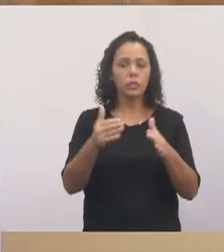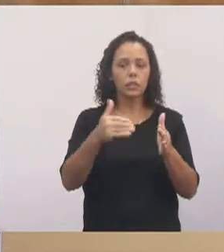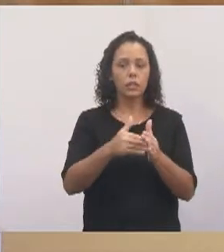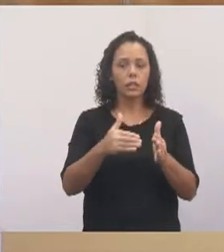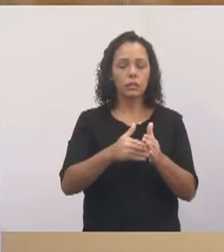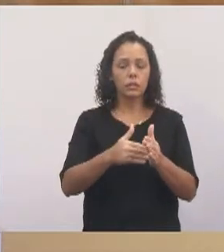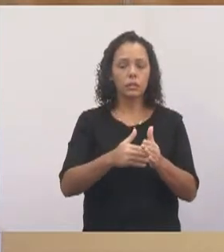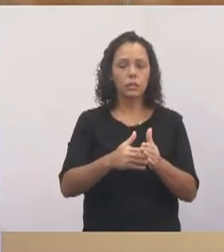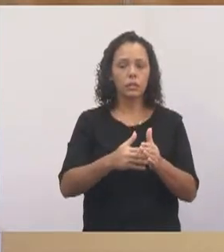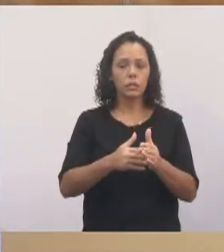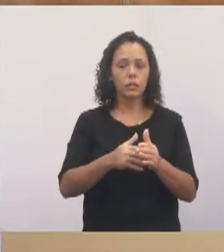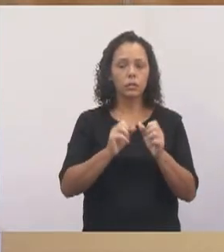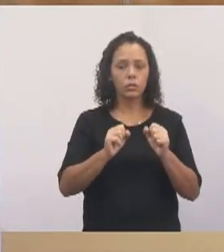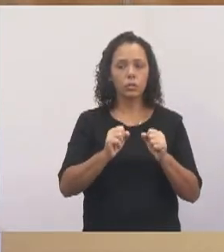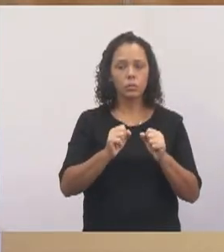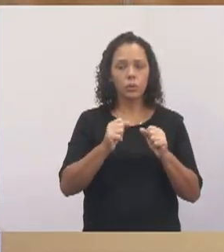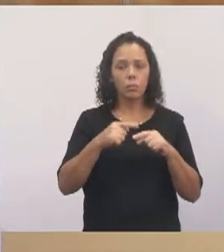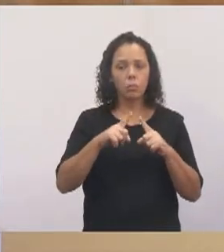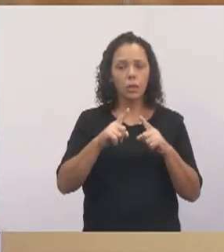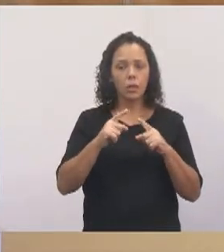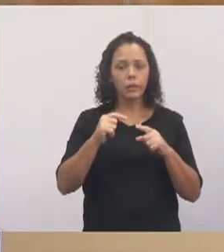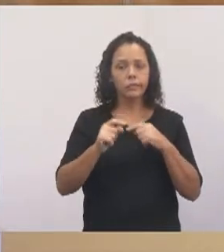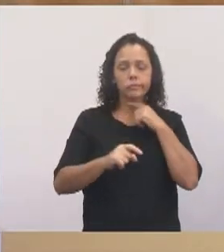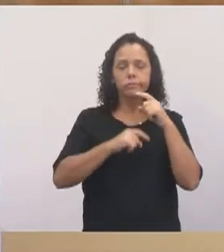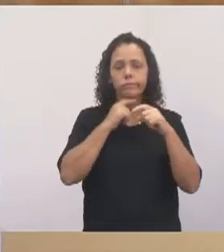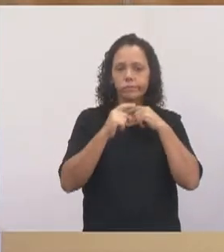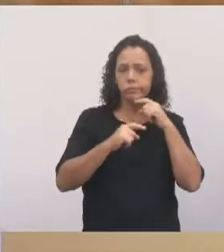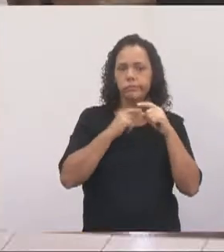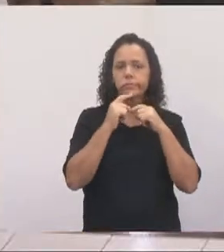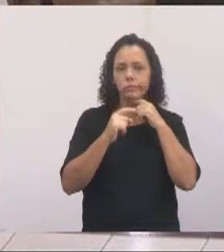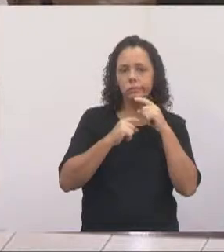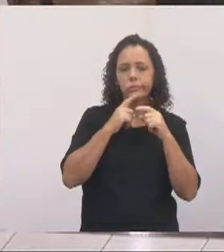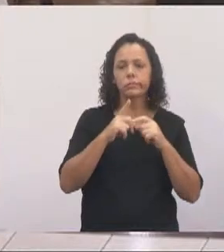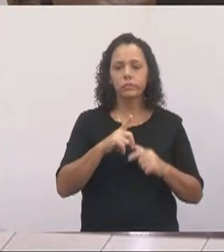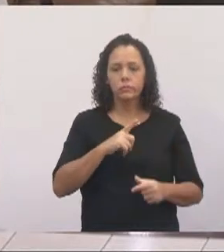bom? Mas ficou uma fumacinha saindo da minha cabeça aqui.